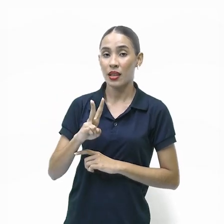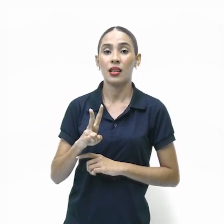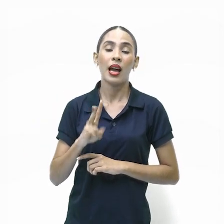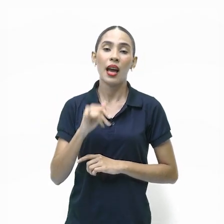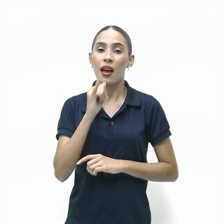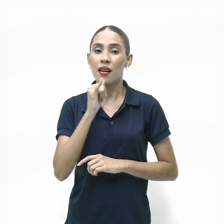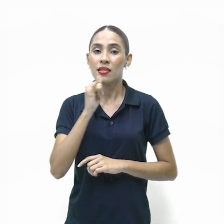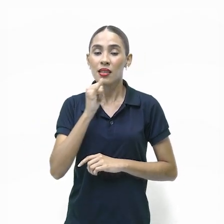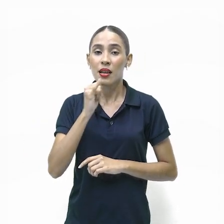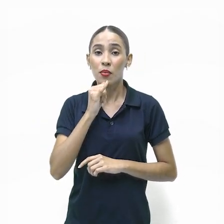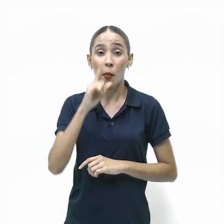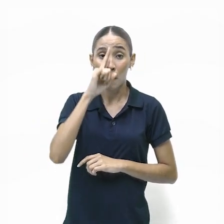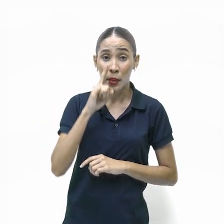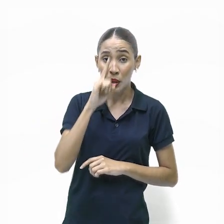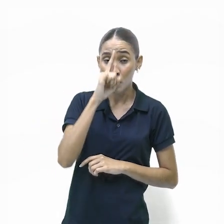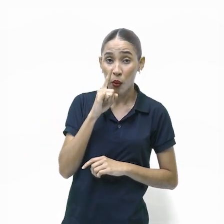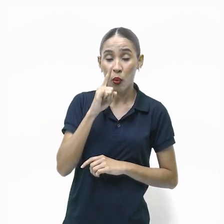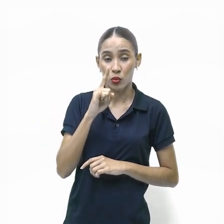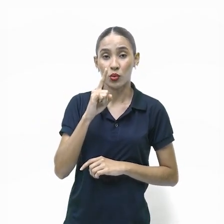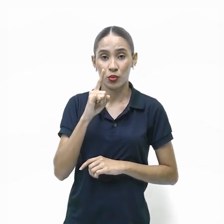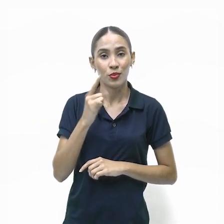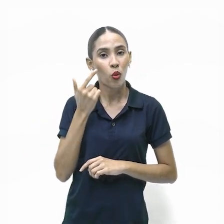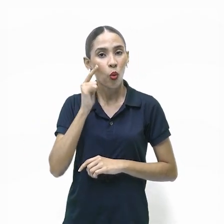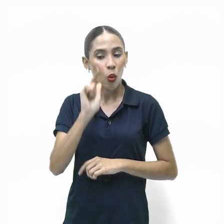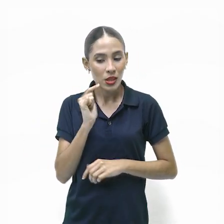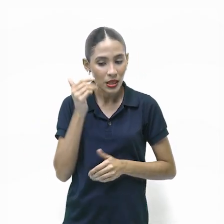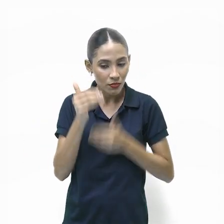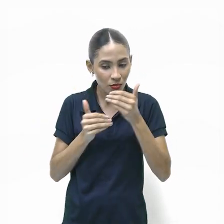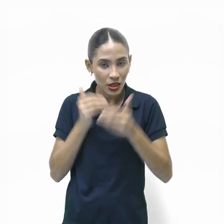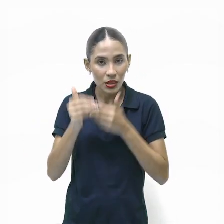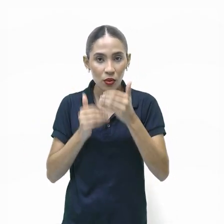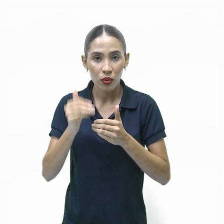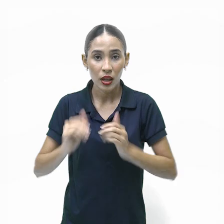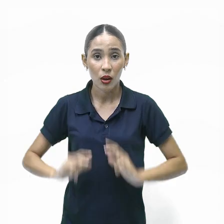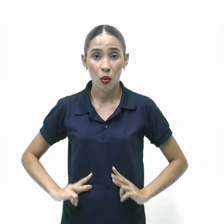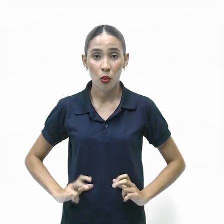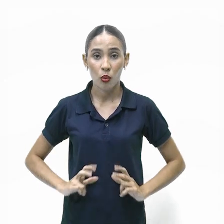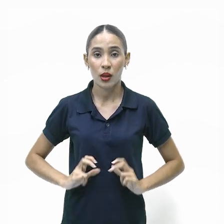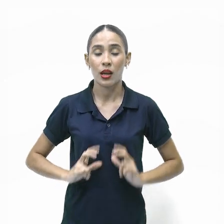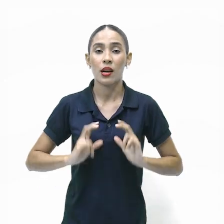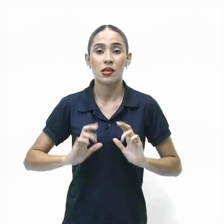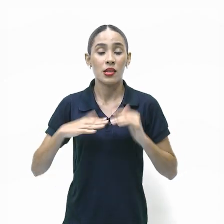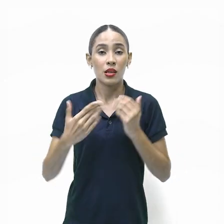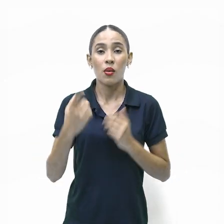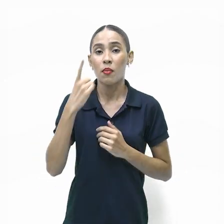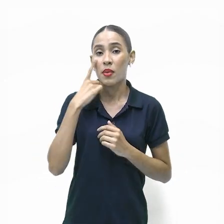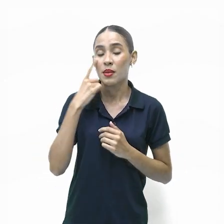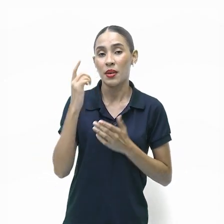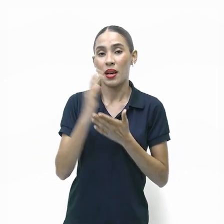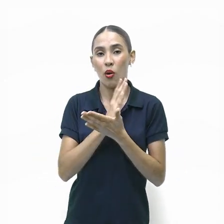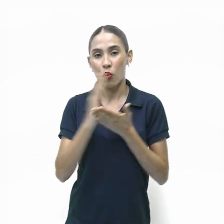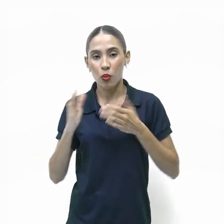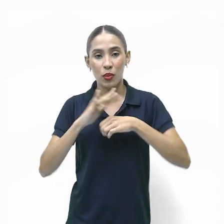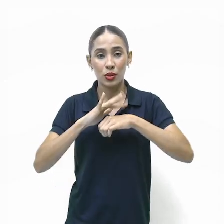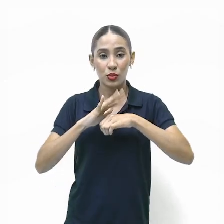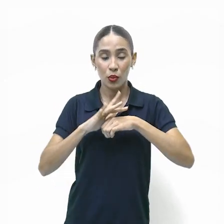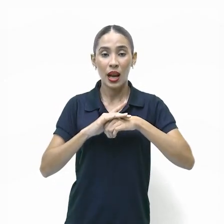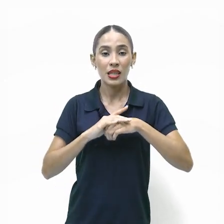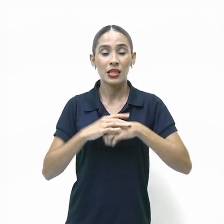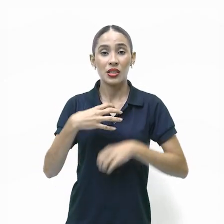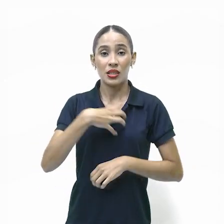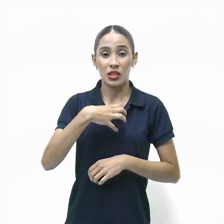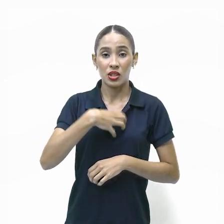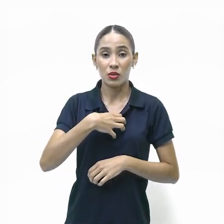e de alto risco para desenvolver o câncer, tá certo? E aí a gente vai observar alguns sintomas